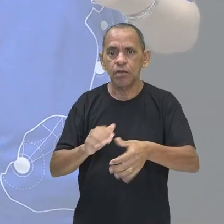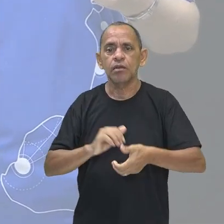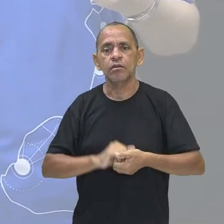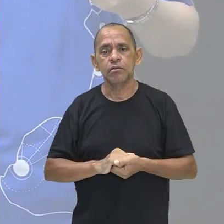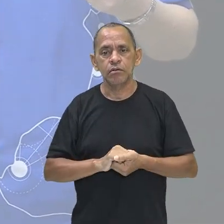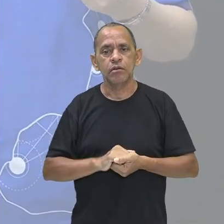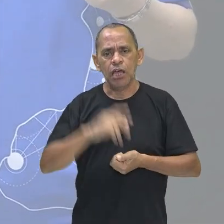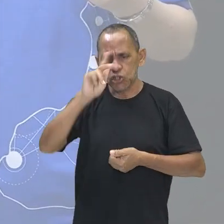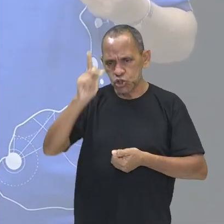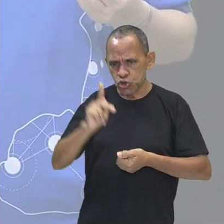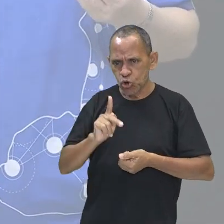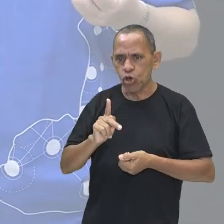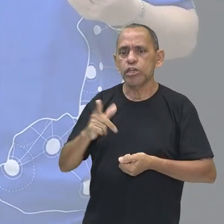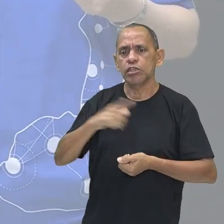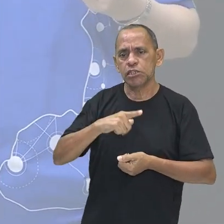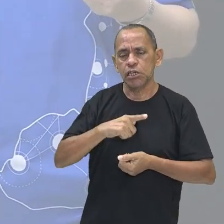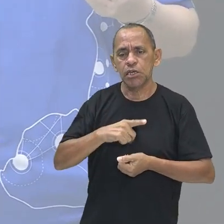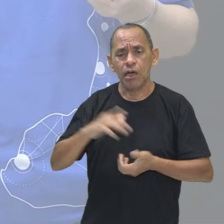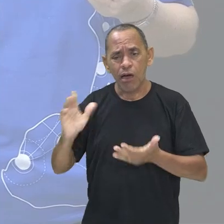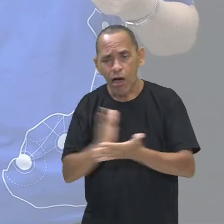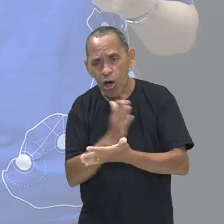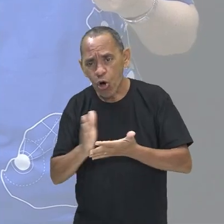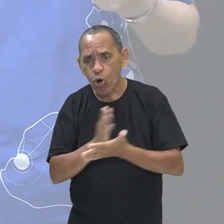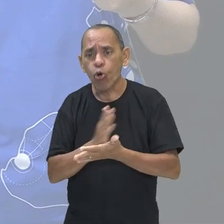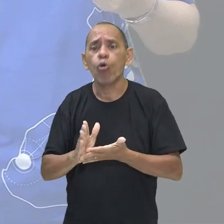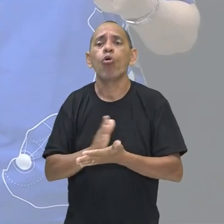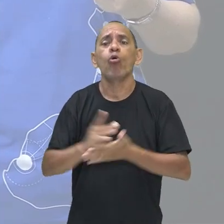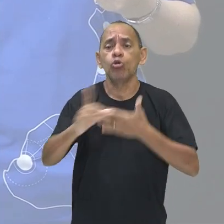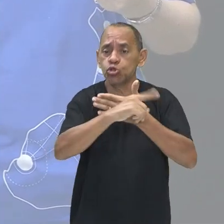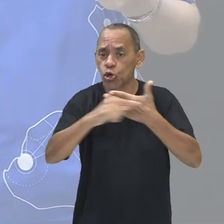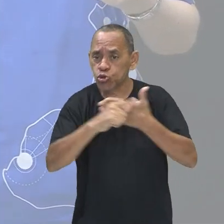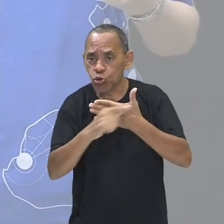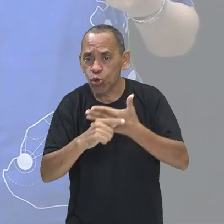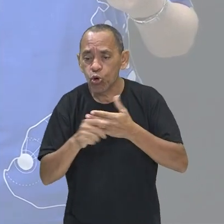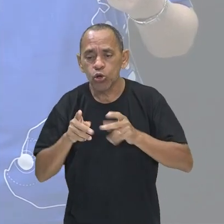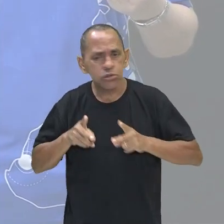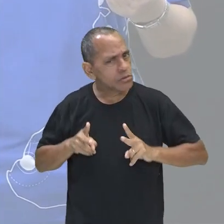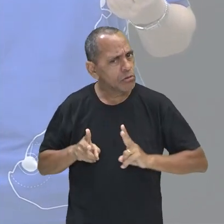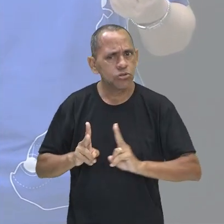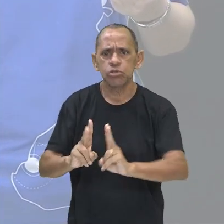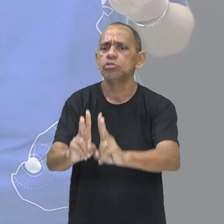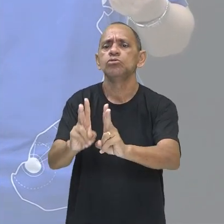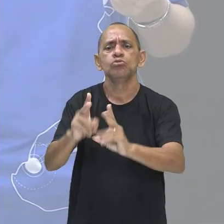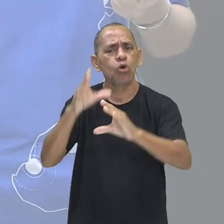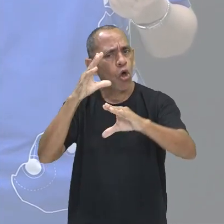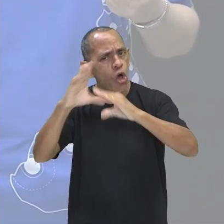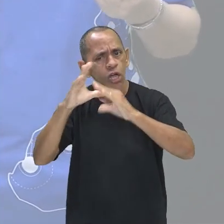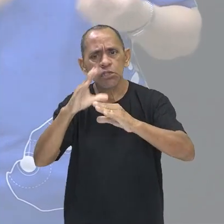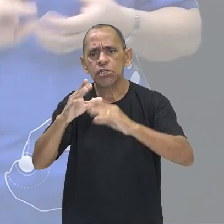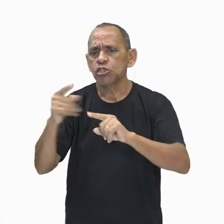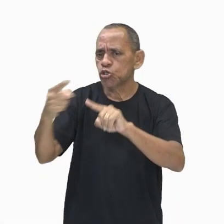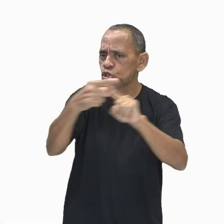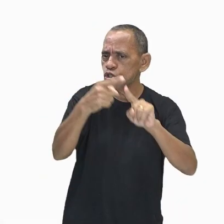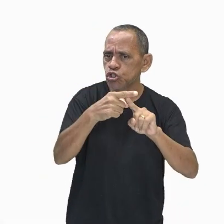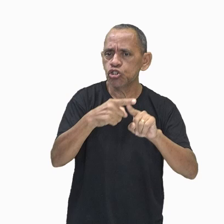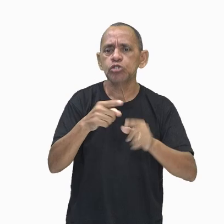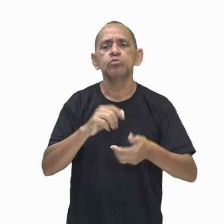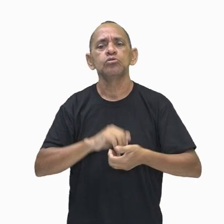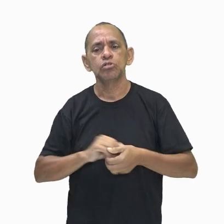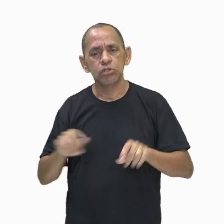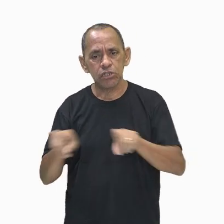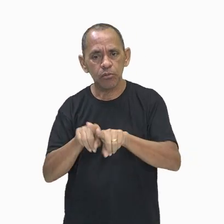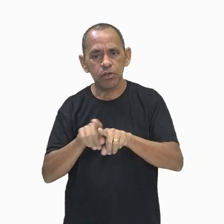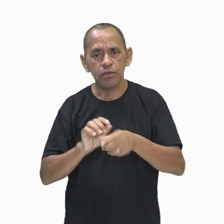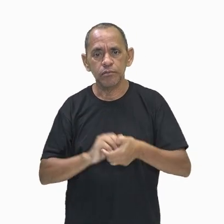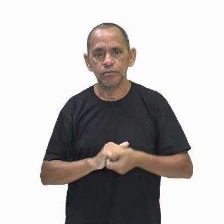temos a continuidade de alguns compositores que continuam cantando com o mesmo estilo da bossa nova. Vamos ver então o fim da